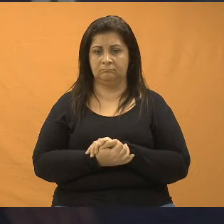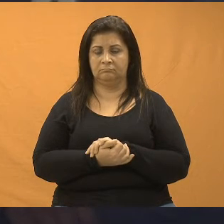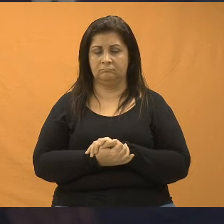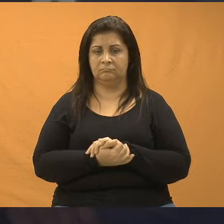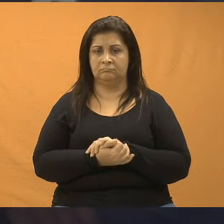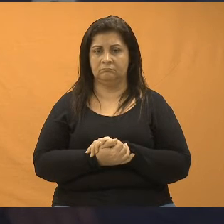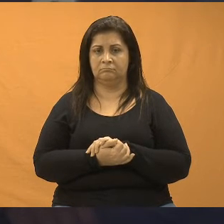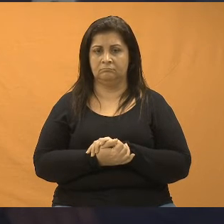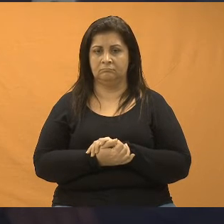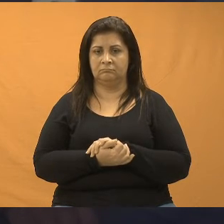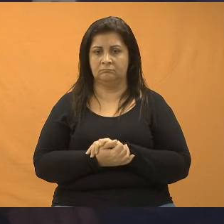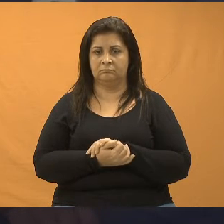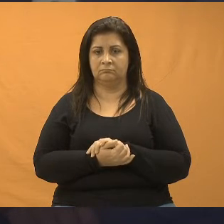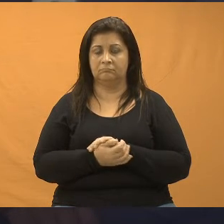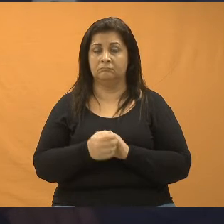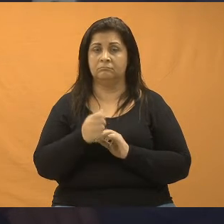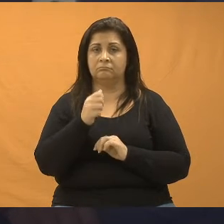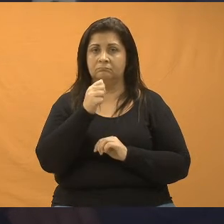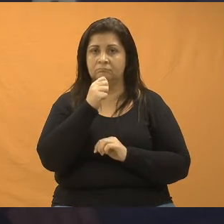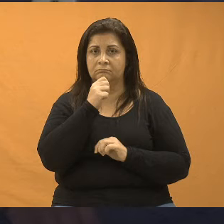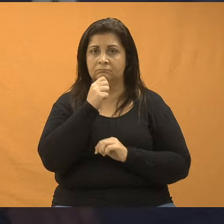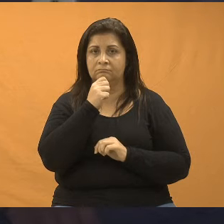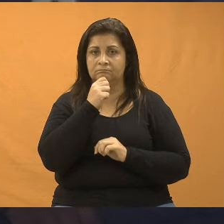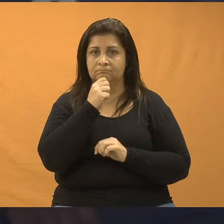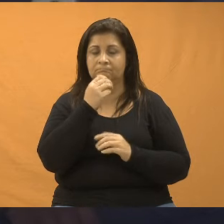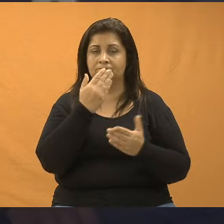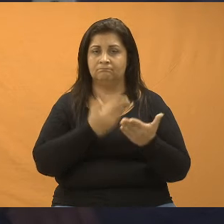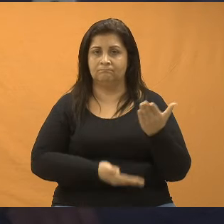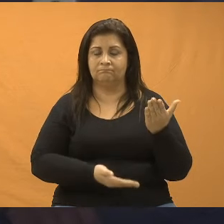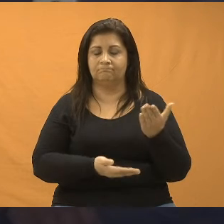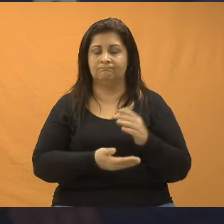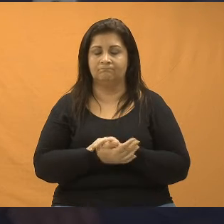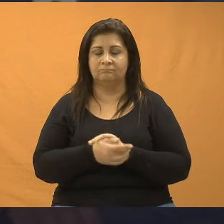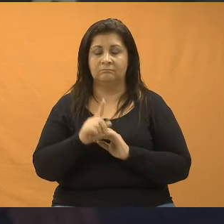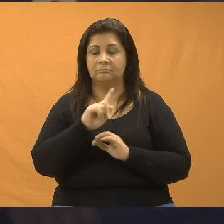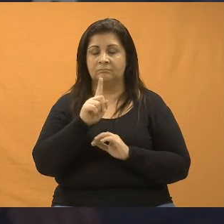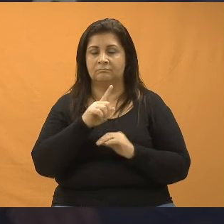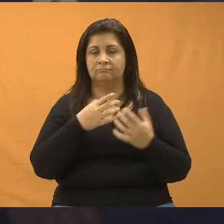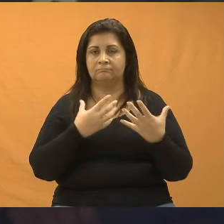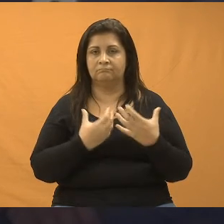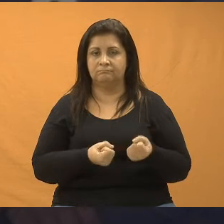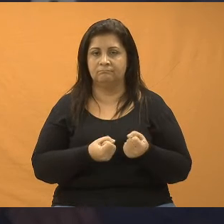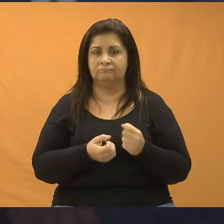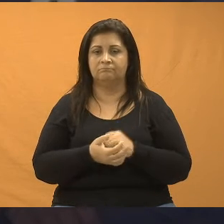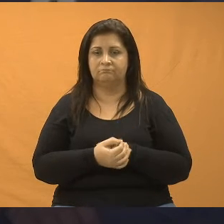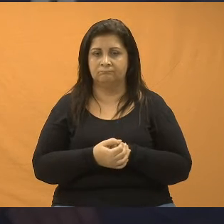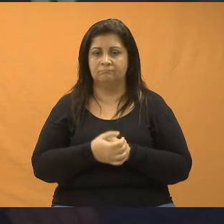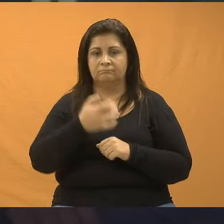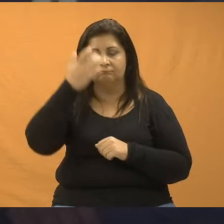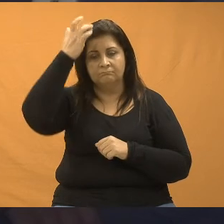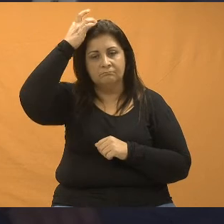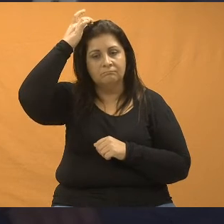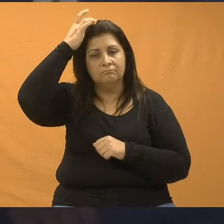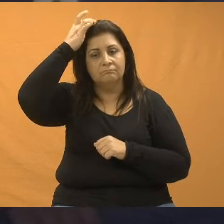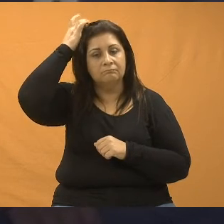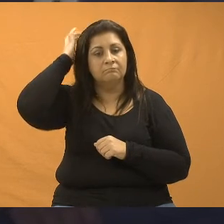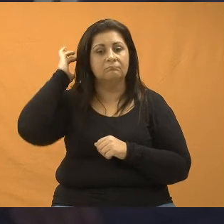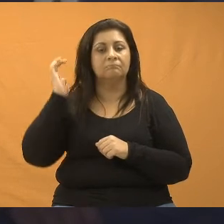Eu ainda deixei de receber dessa OS, provisão,